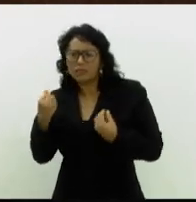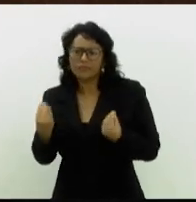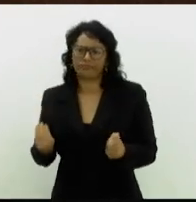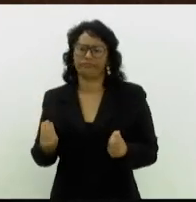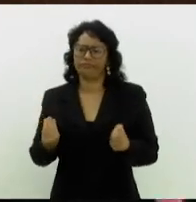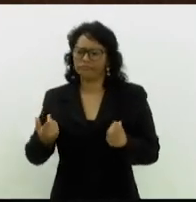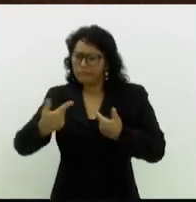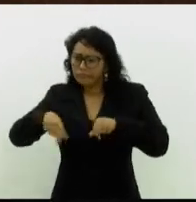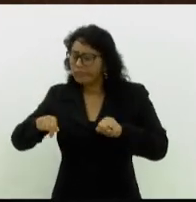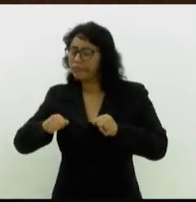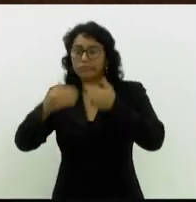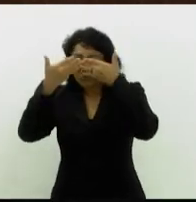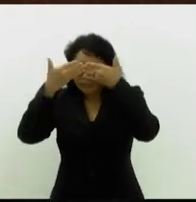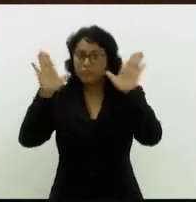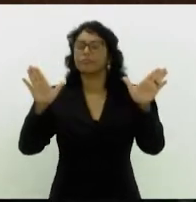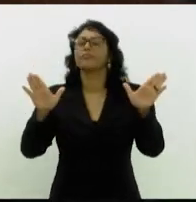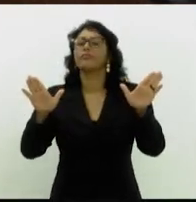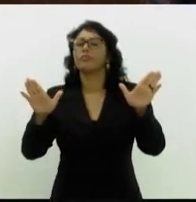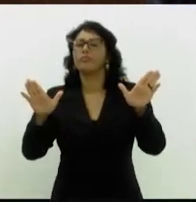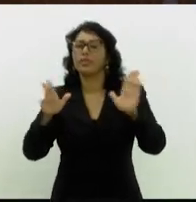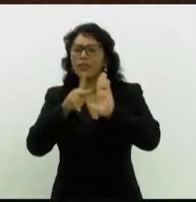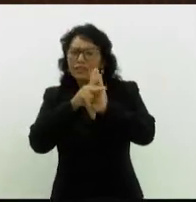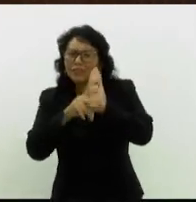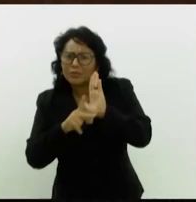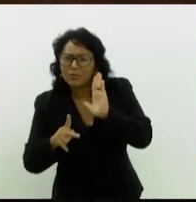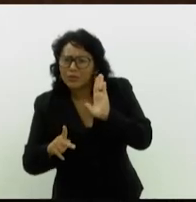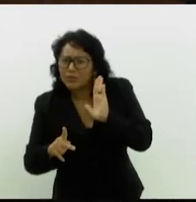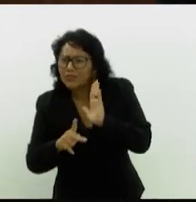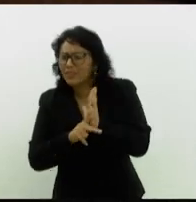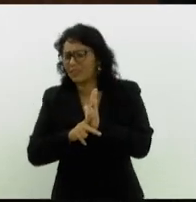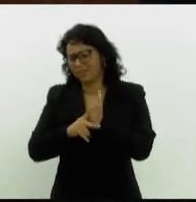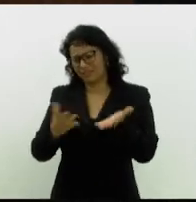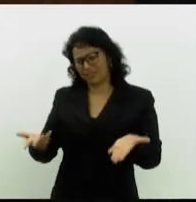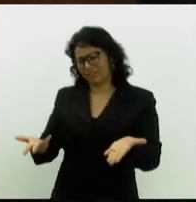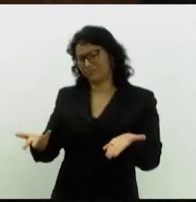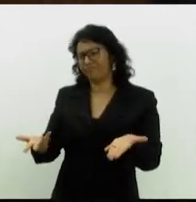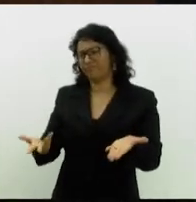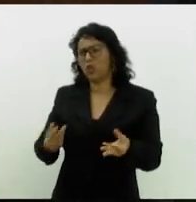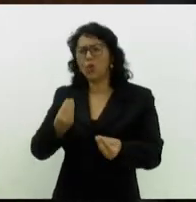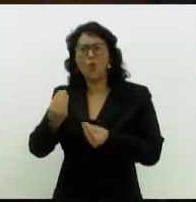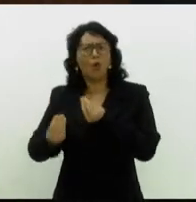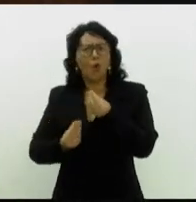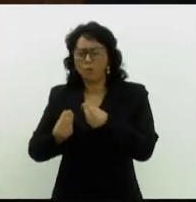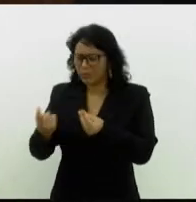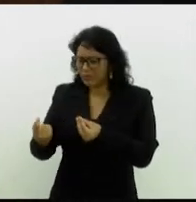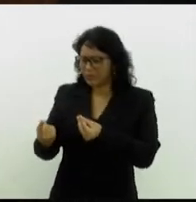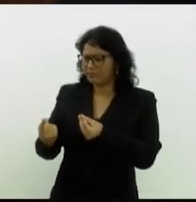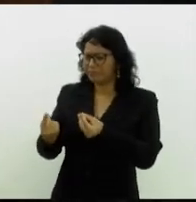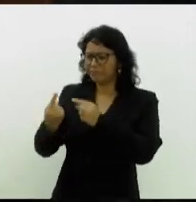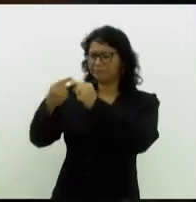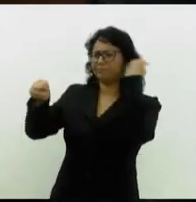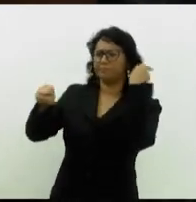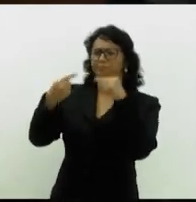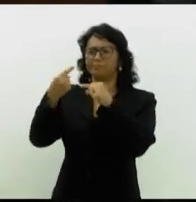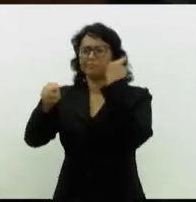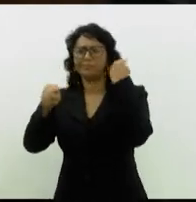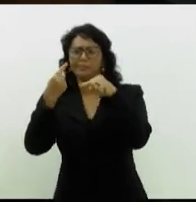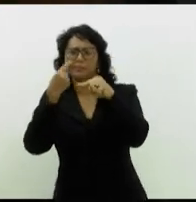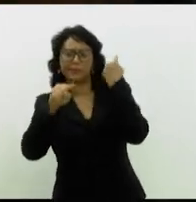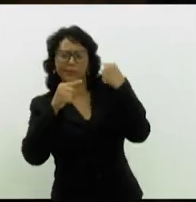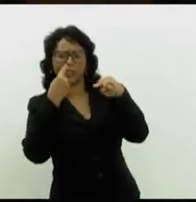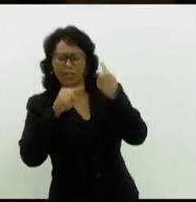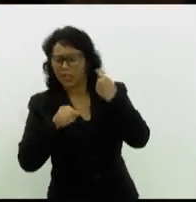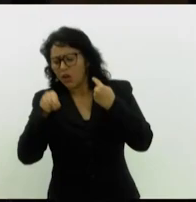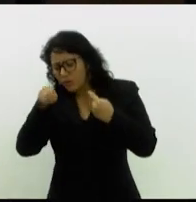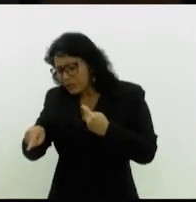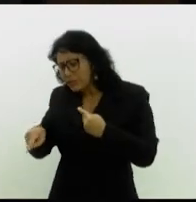de não fazer emendas supressivo na no projeto que você Diverge se você Diverge vola contrário se você Diverge tenta